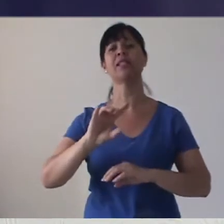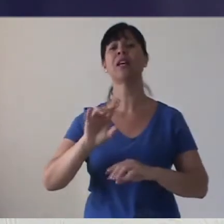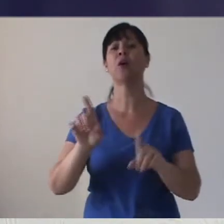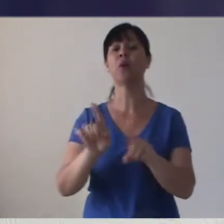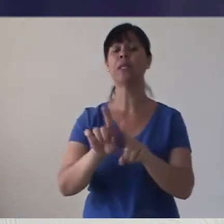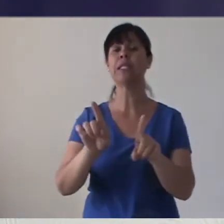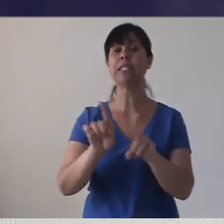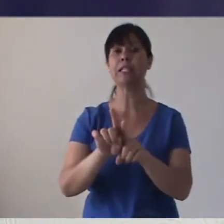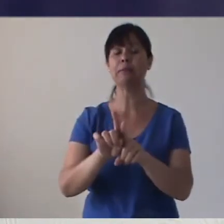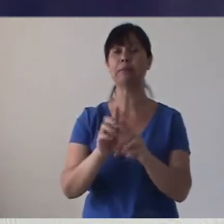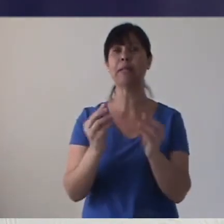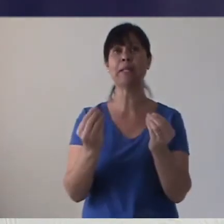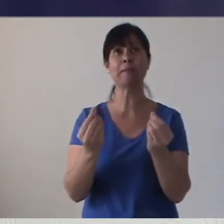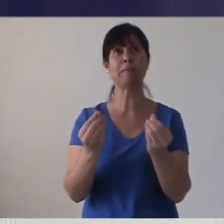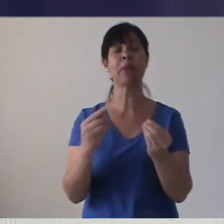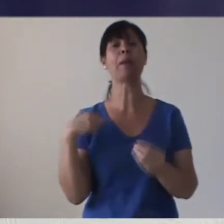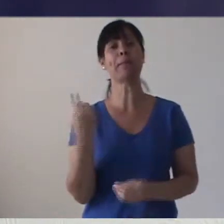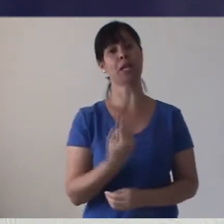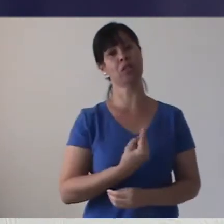nossas